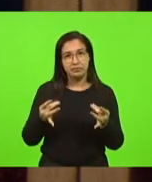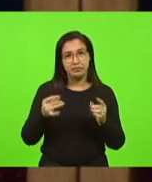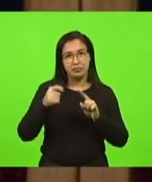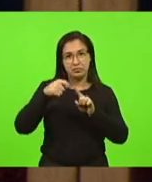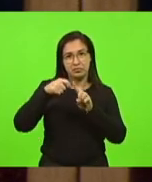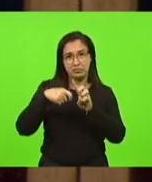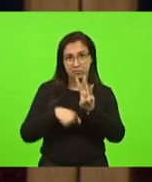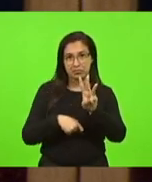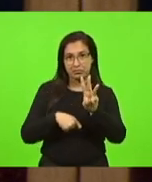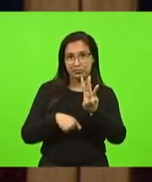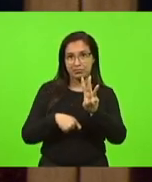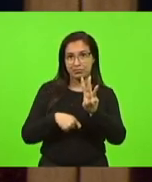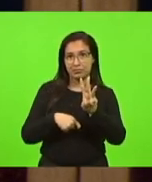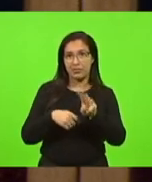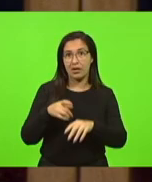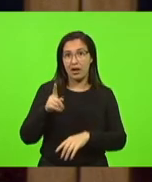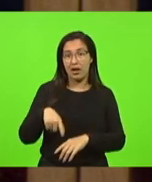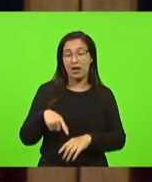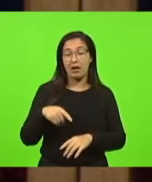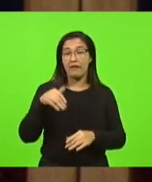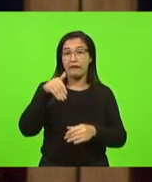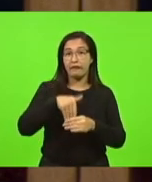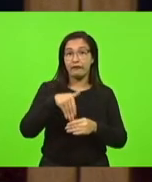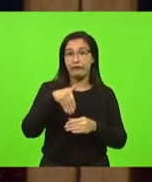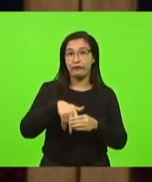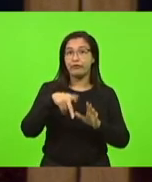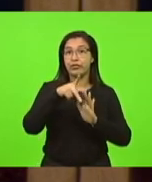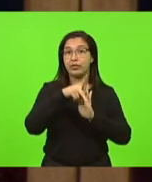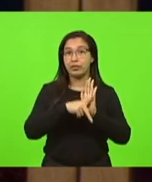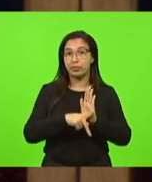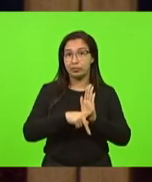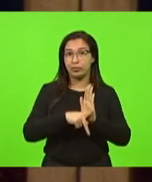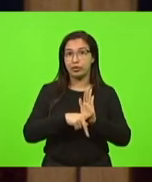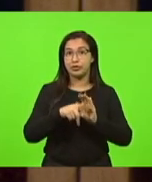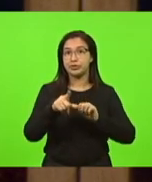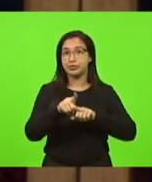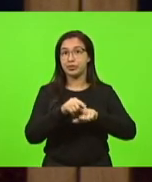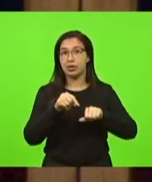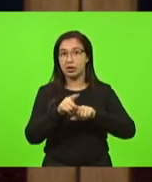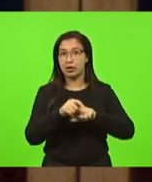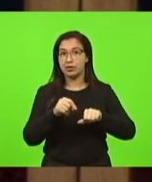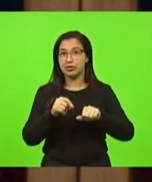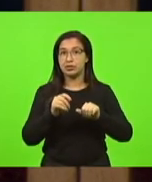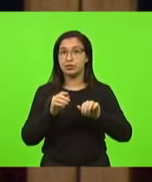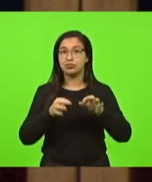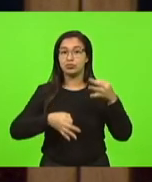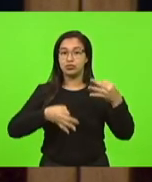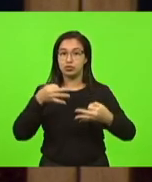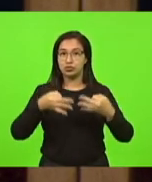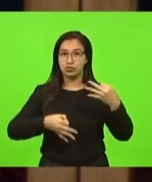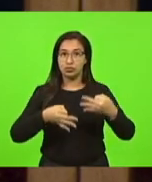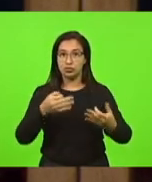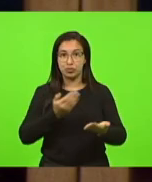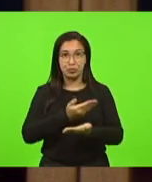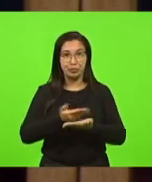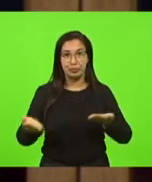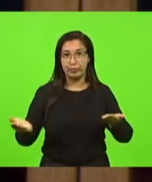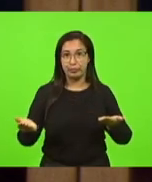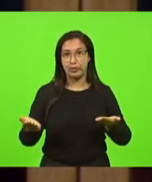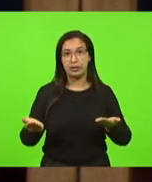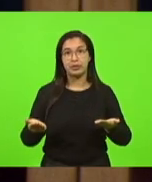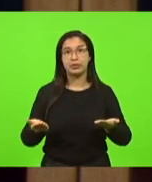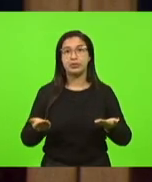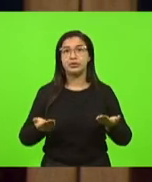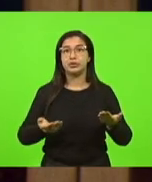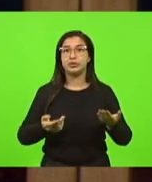isso aí mesmo. A gente acaba votando projeto aqui com artigo que foi judicializado, perdido em primeira instância,